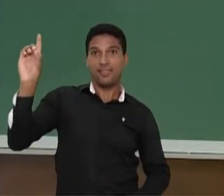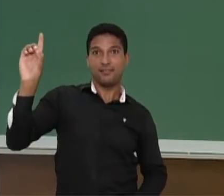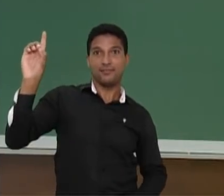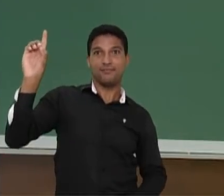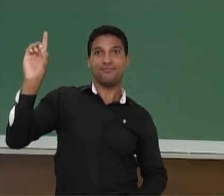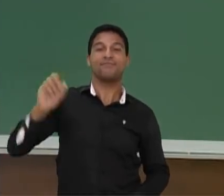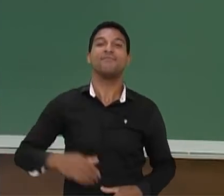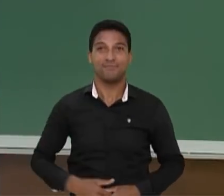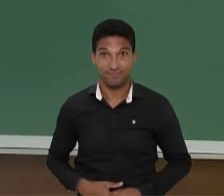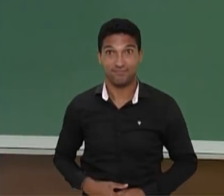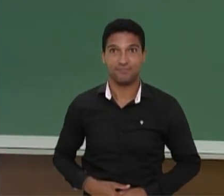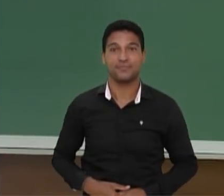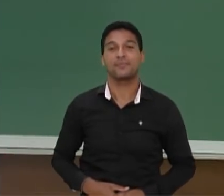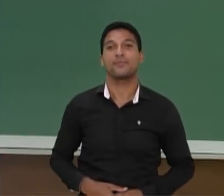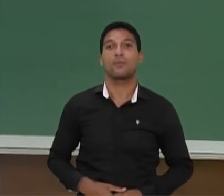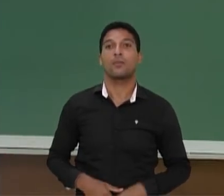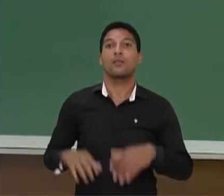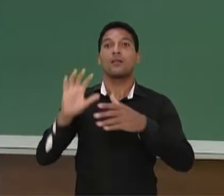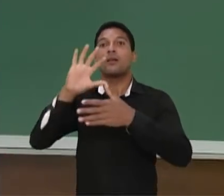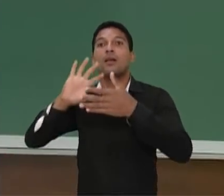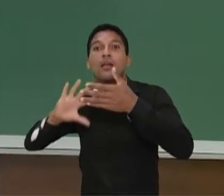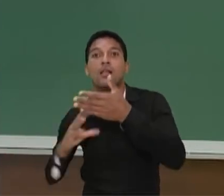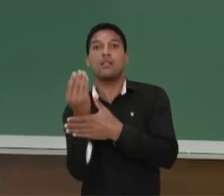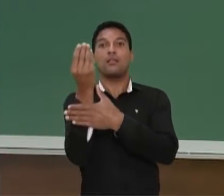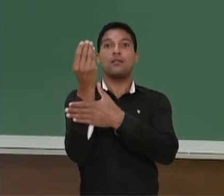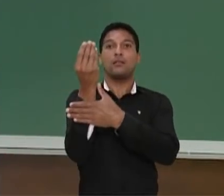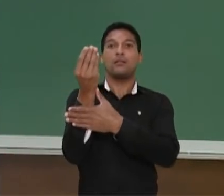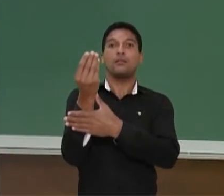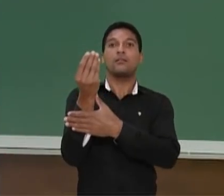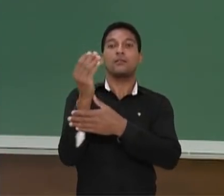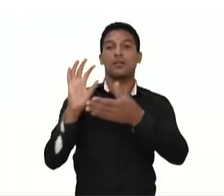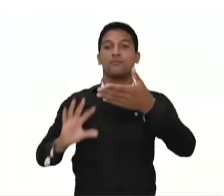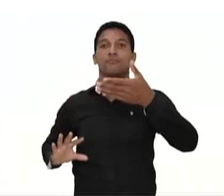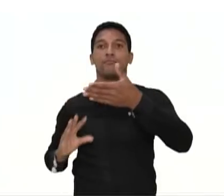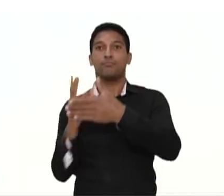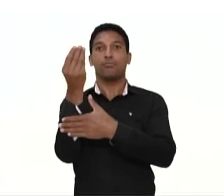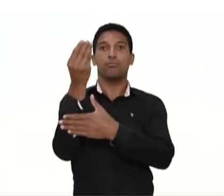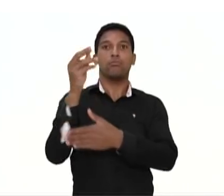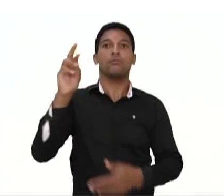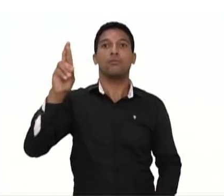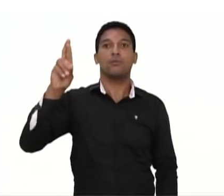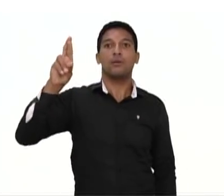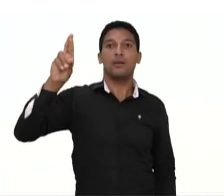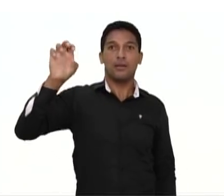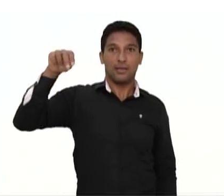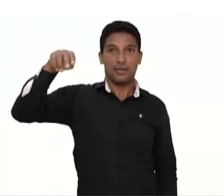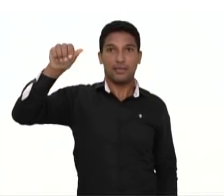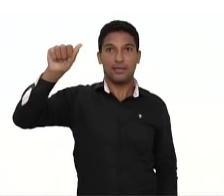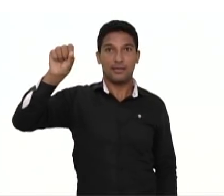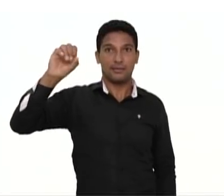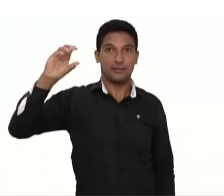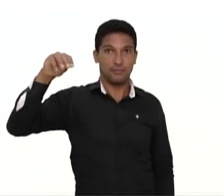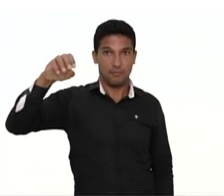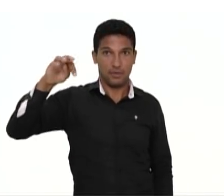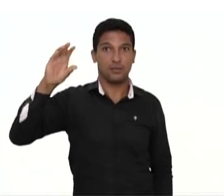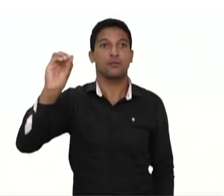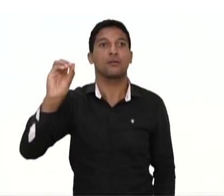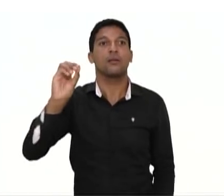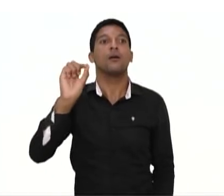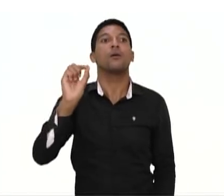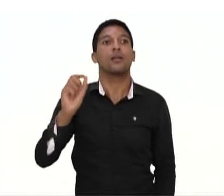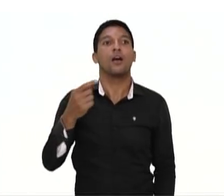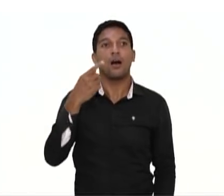No Renascimento, a gente vai ter uma pequena mudança nesses autos, né? Olha só, os autos se tornam mais simples e surge